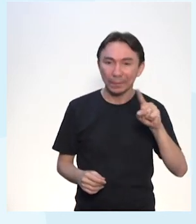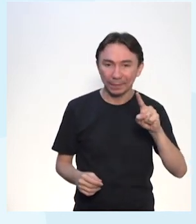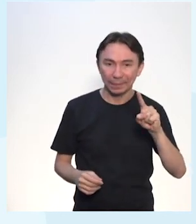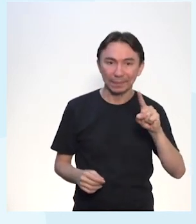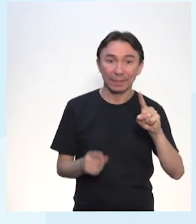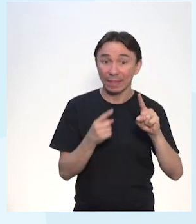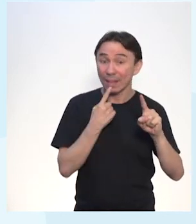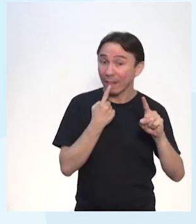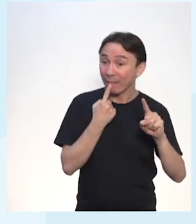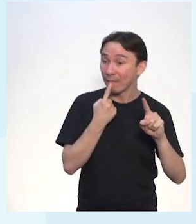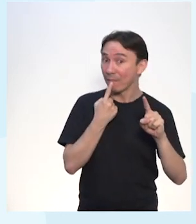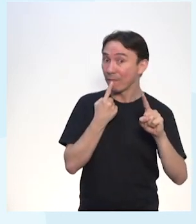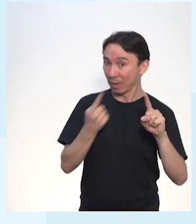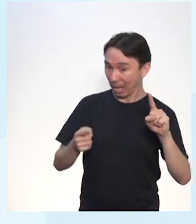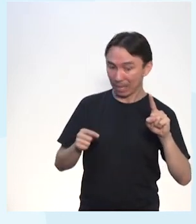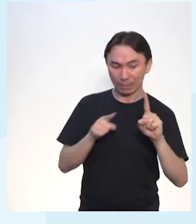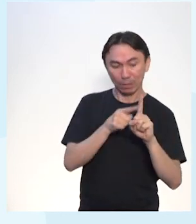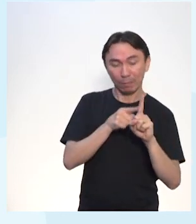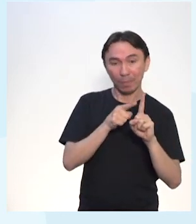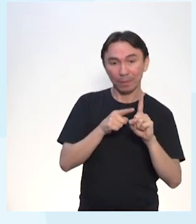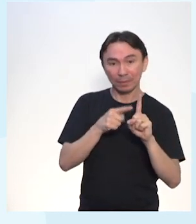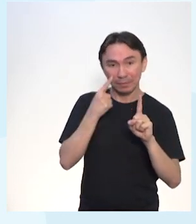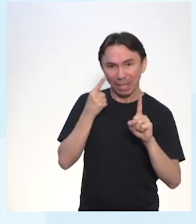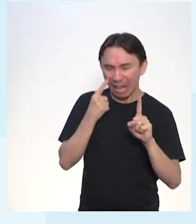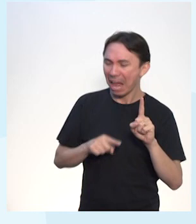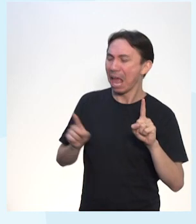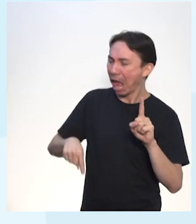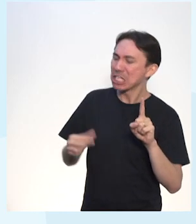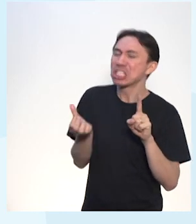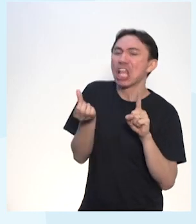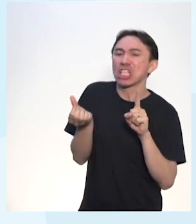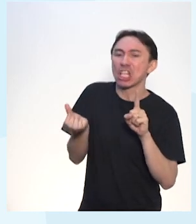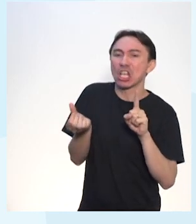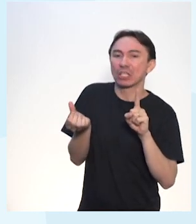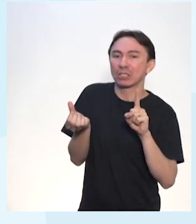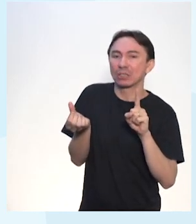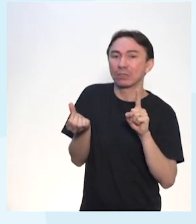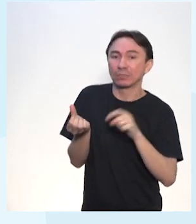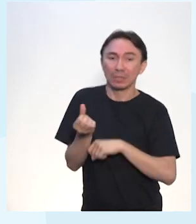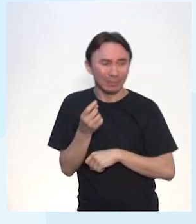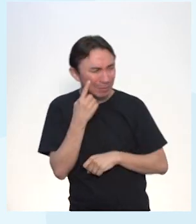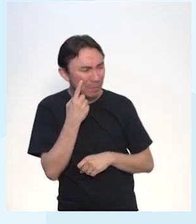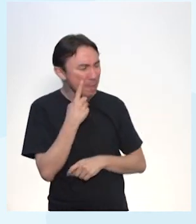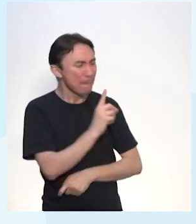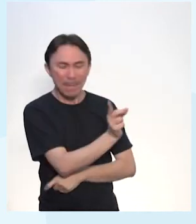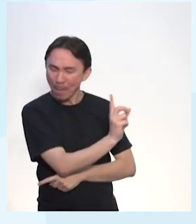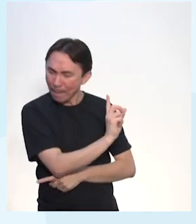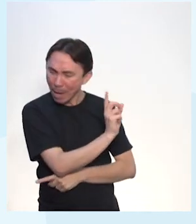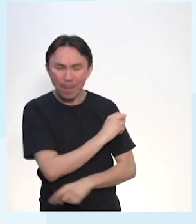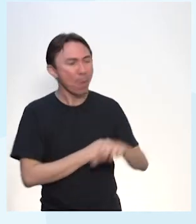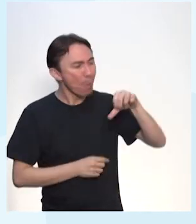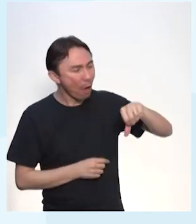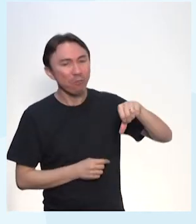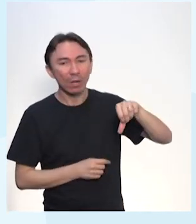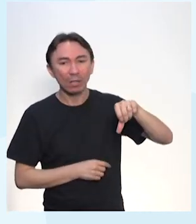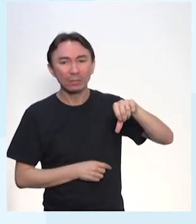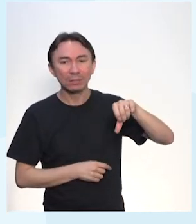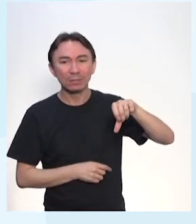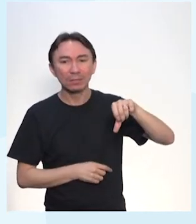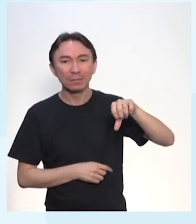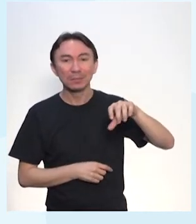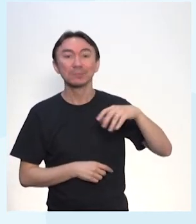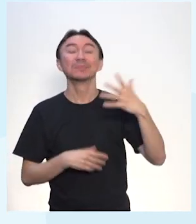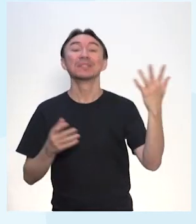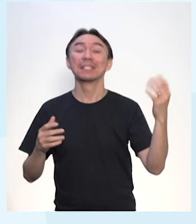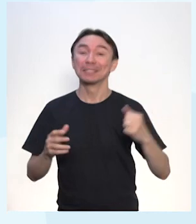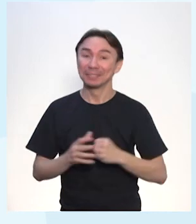está falando que essa imagem é 6. O Zezinho está falando que é 9. Vamos